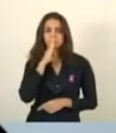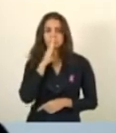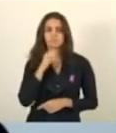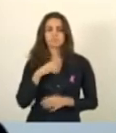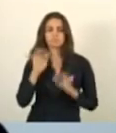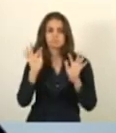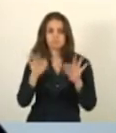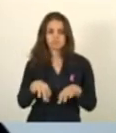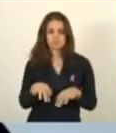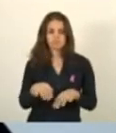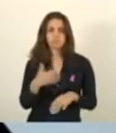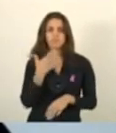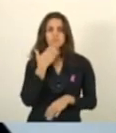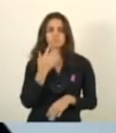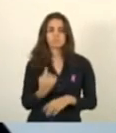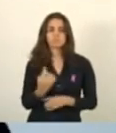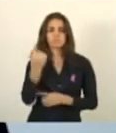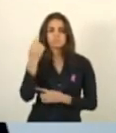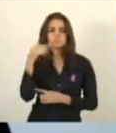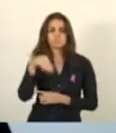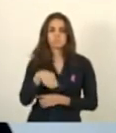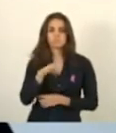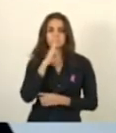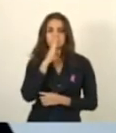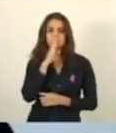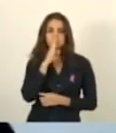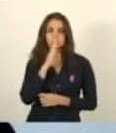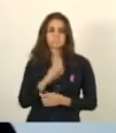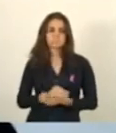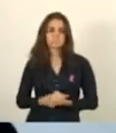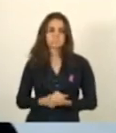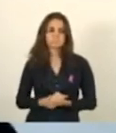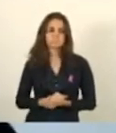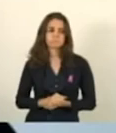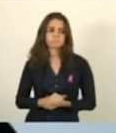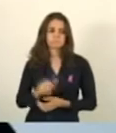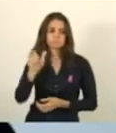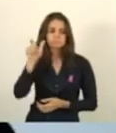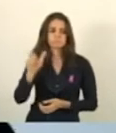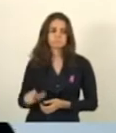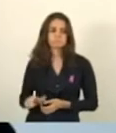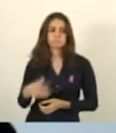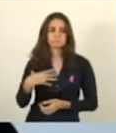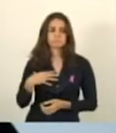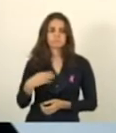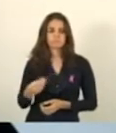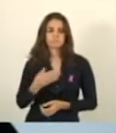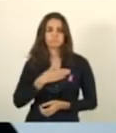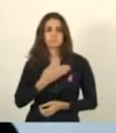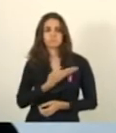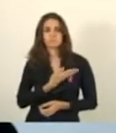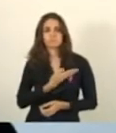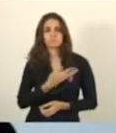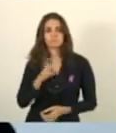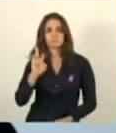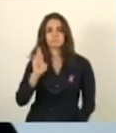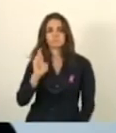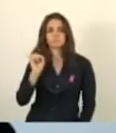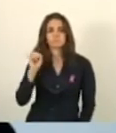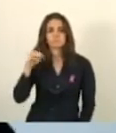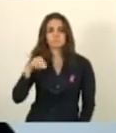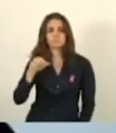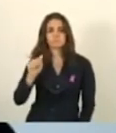fala, eu gostaria que fosse deferido um minuto de silêncio em favor do filho de um amigo nosso, de nome Romário